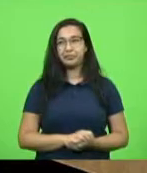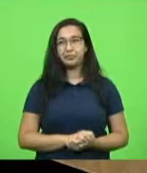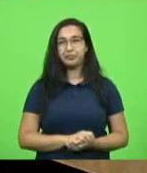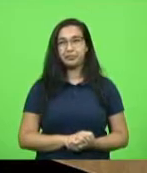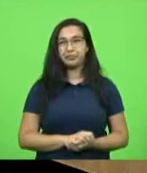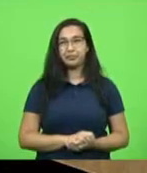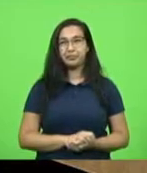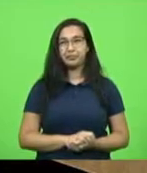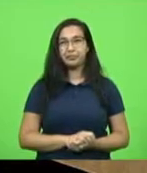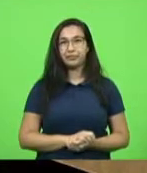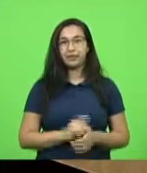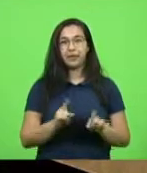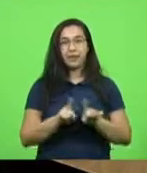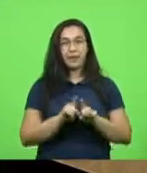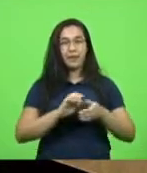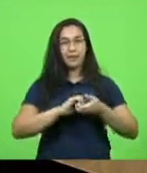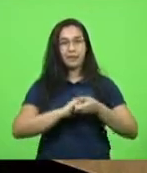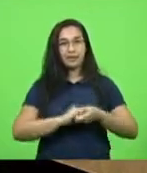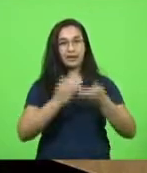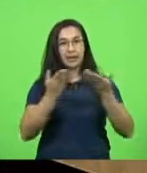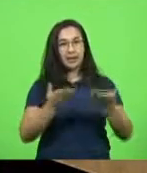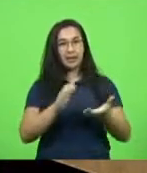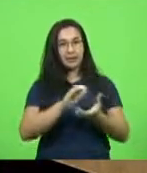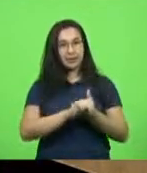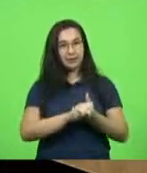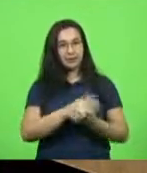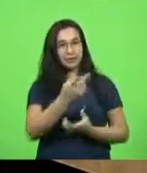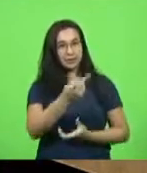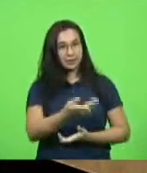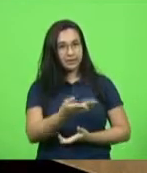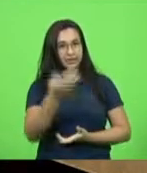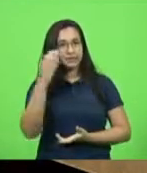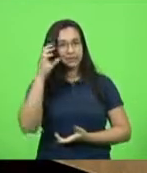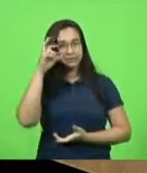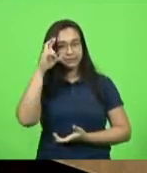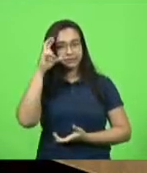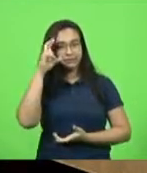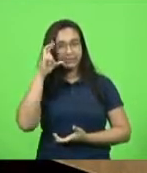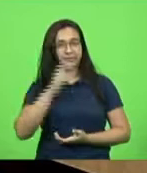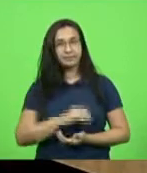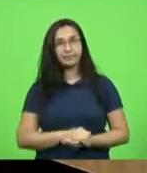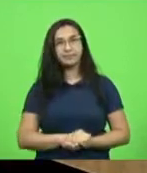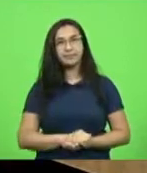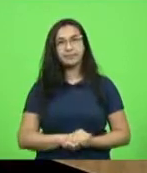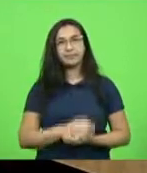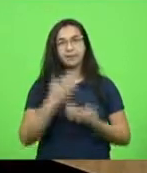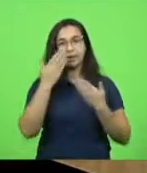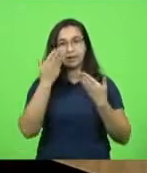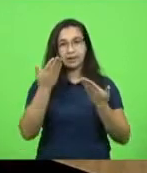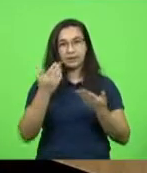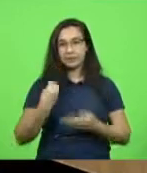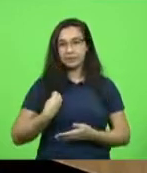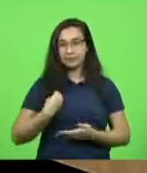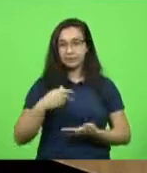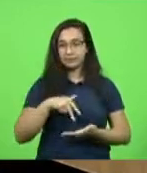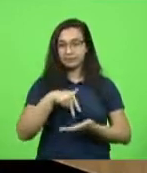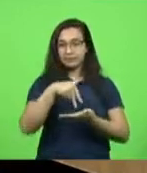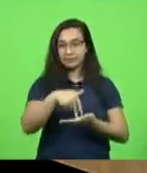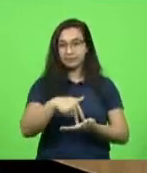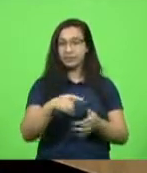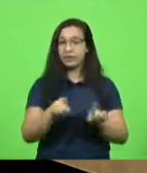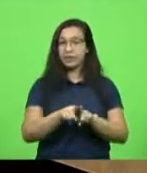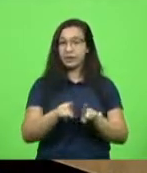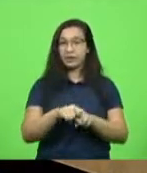Eu também quero cumprimentar e agradecer a presença aproveito também da mesma forma e